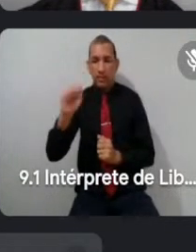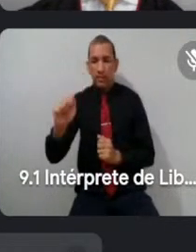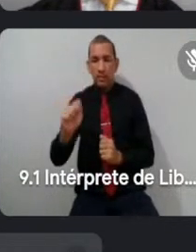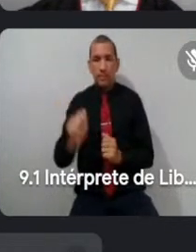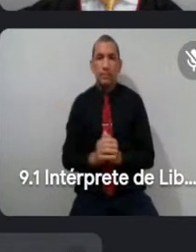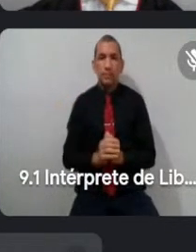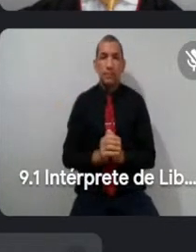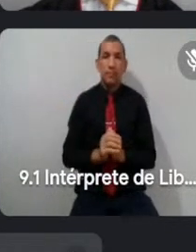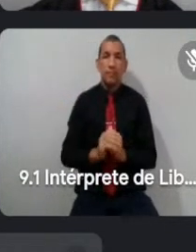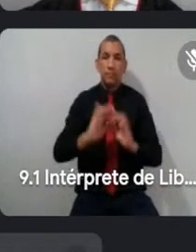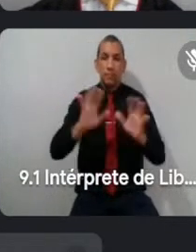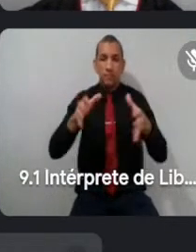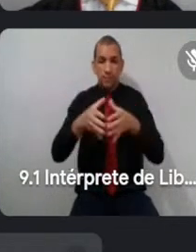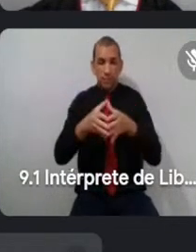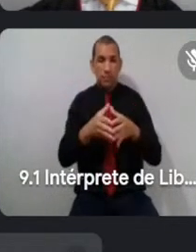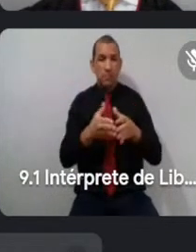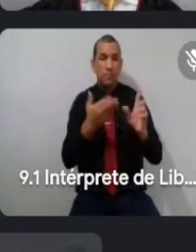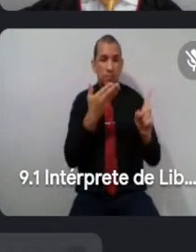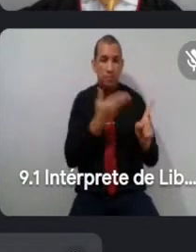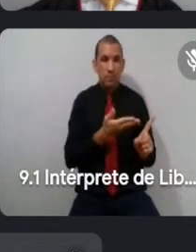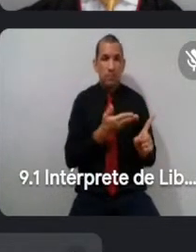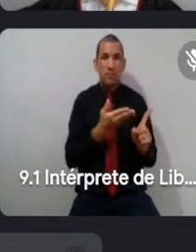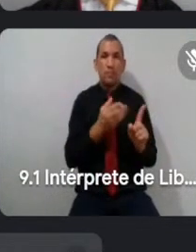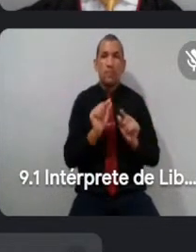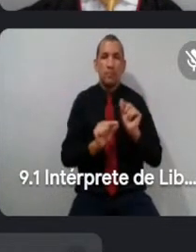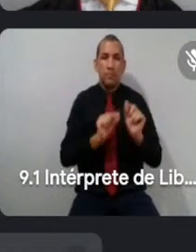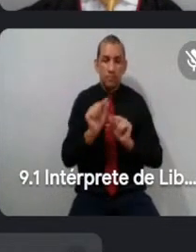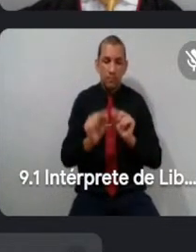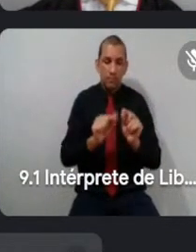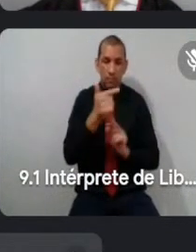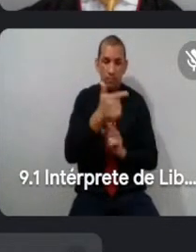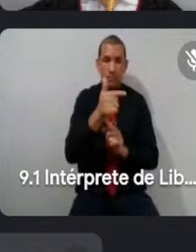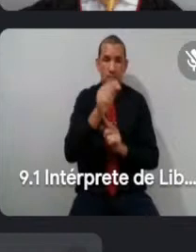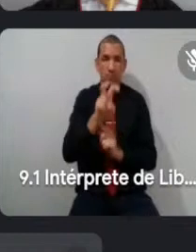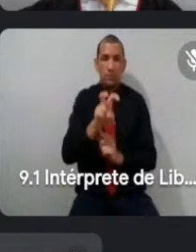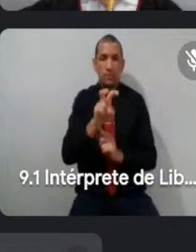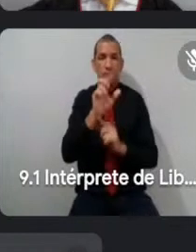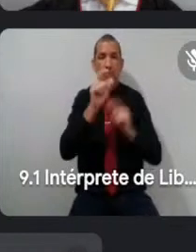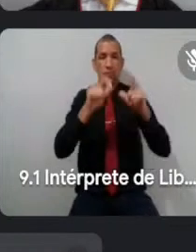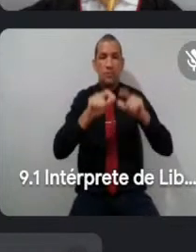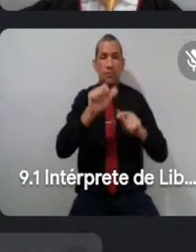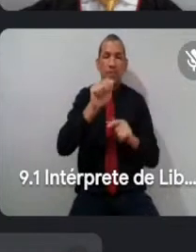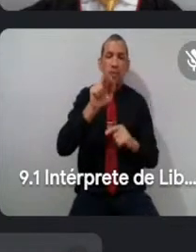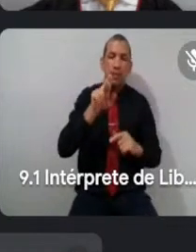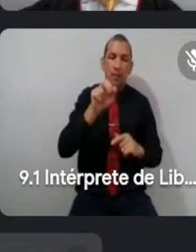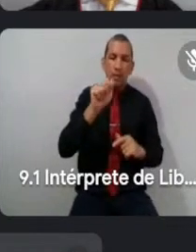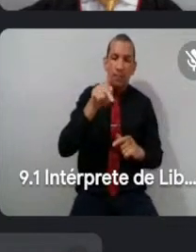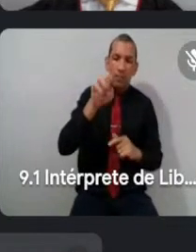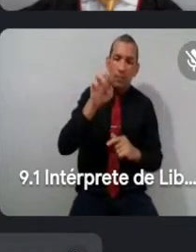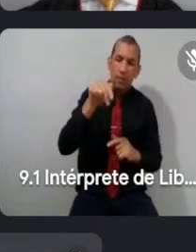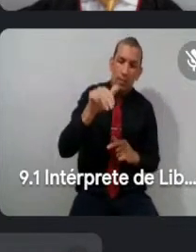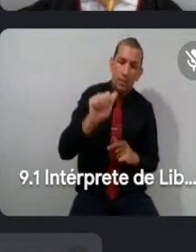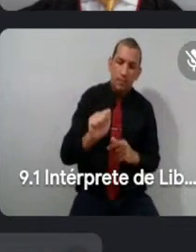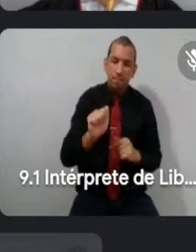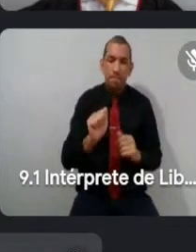a comissão provisória Democratas de 25 Municipal de Arapoema né